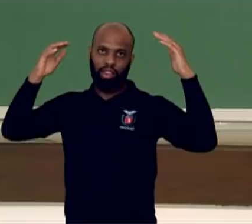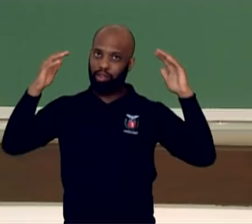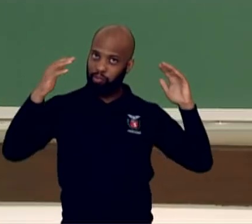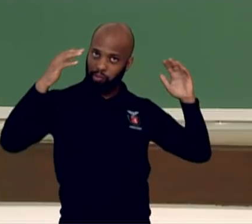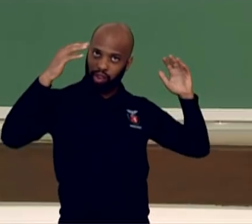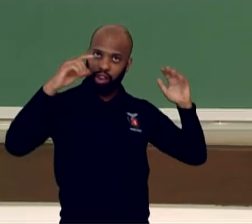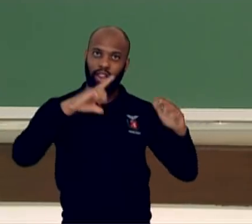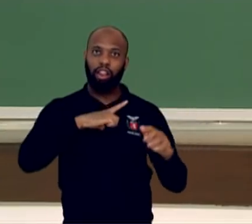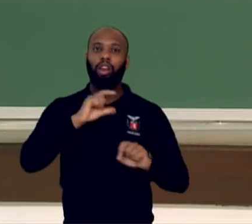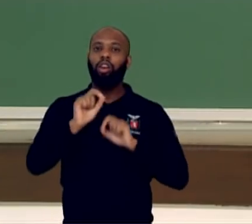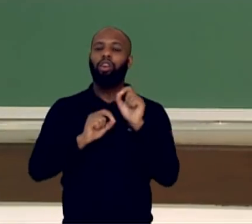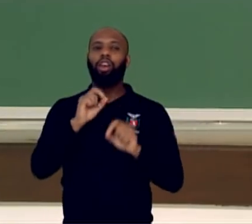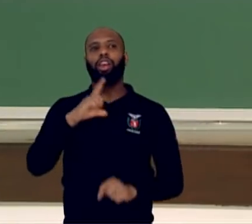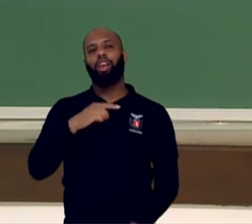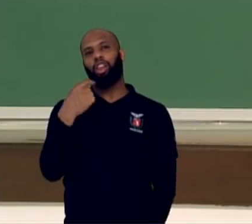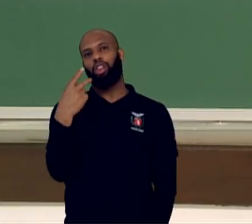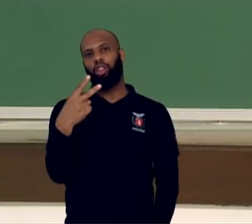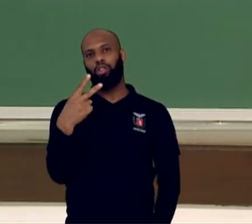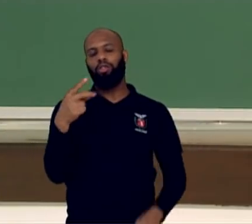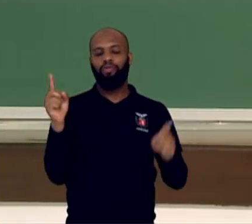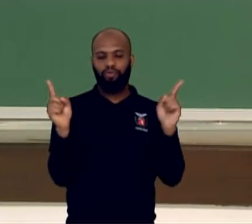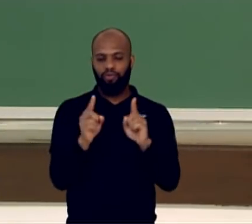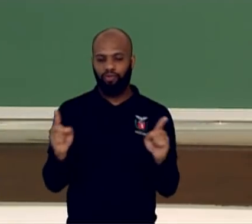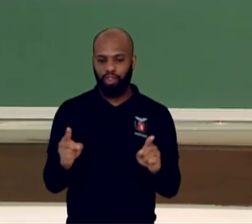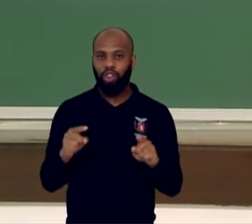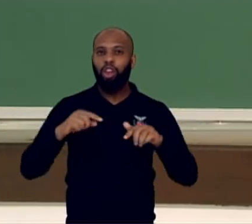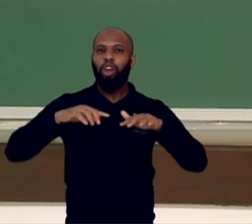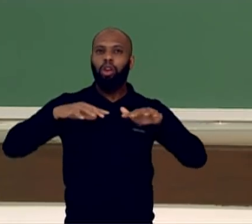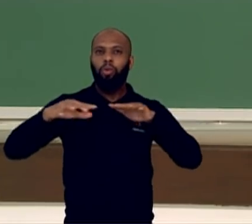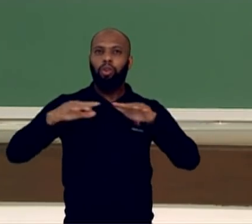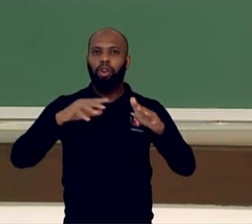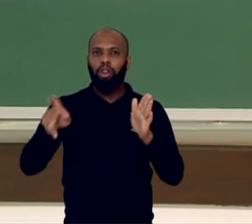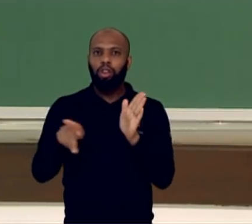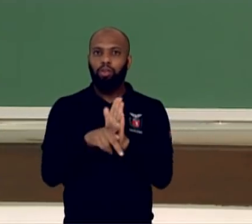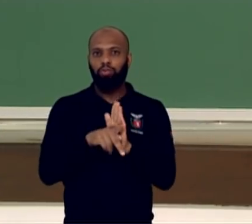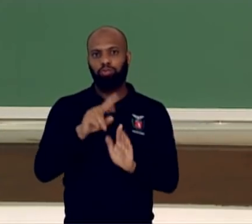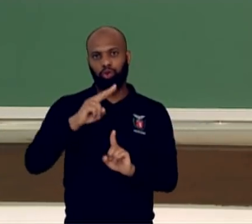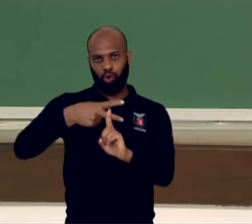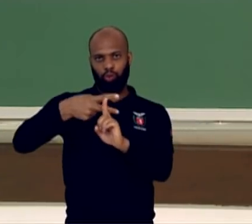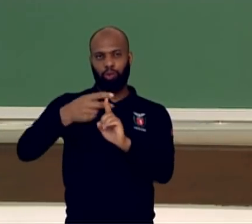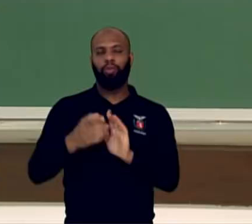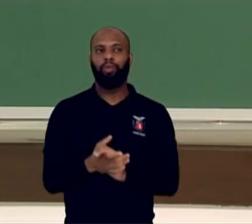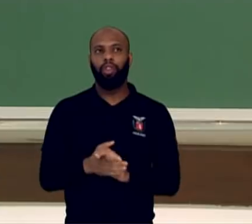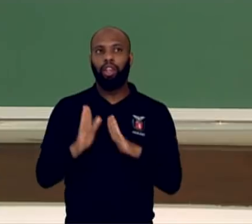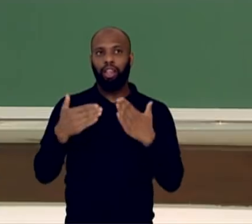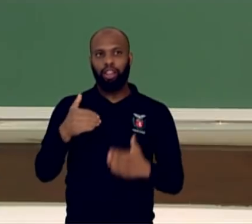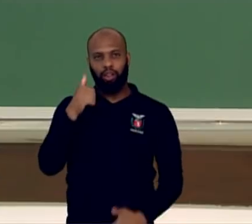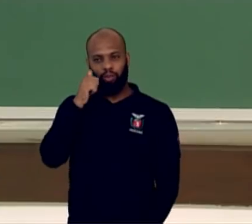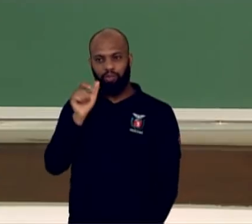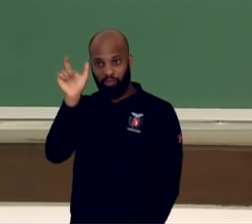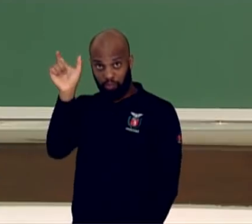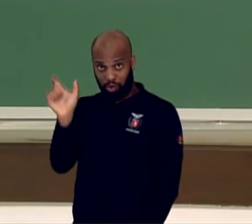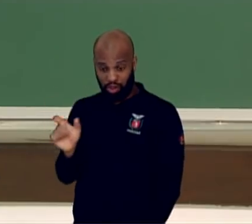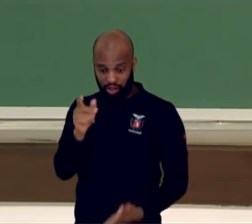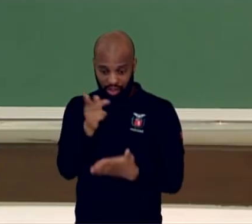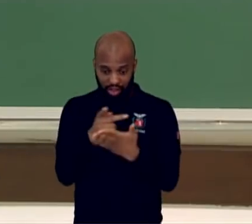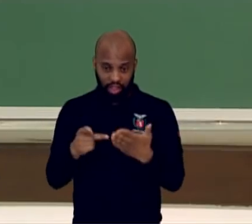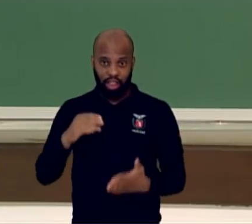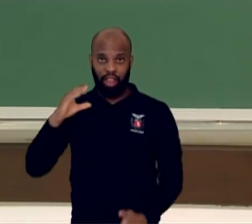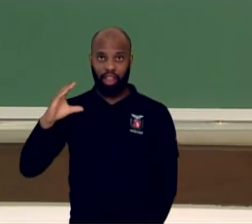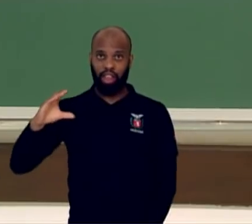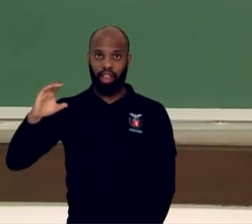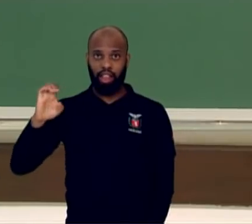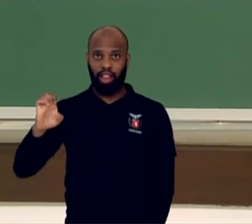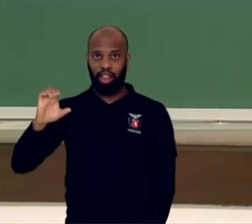é como se fossem os 2 versos, o pas de deux é um movimento duplo. Então a Cecília ela vai brincar com